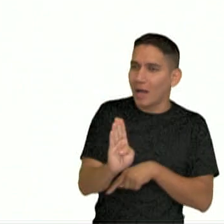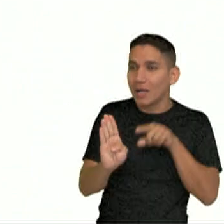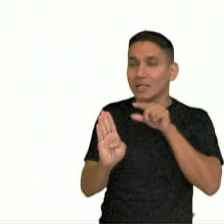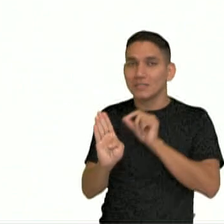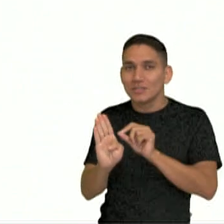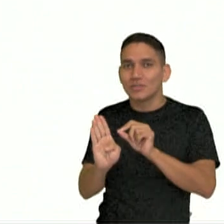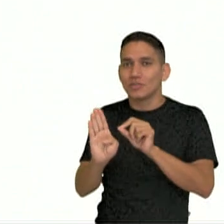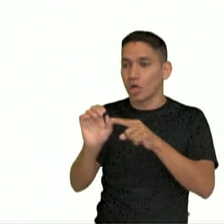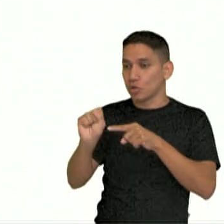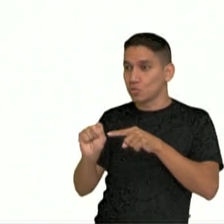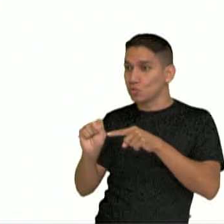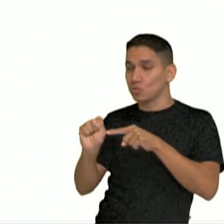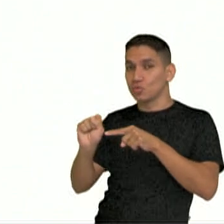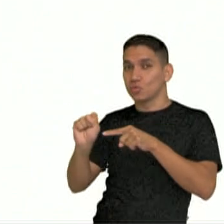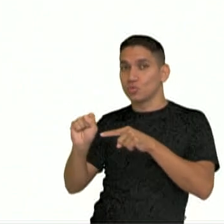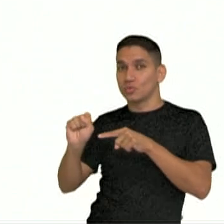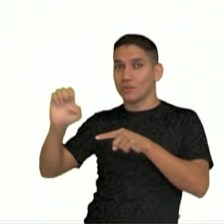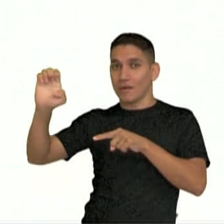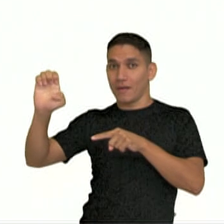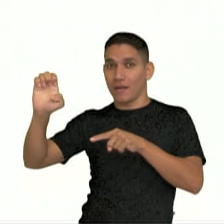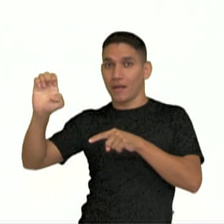centro-oeste e sudeste do país.